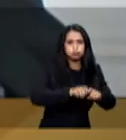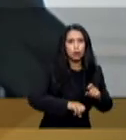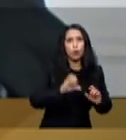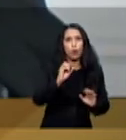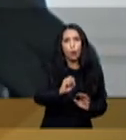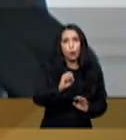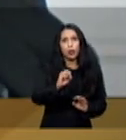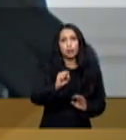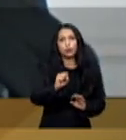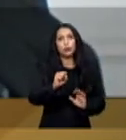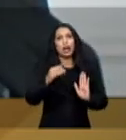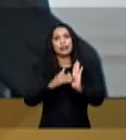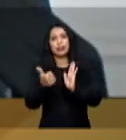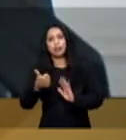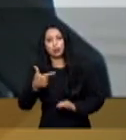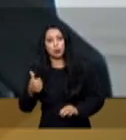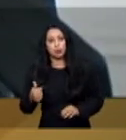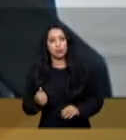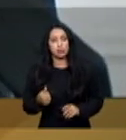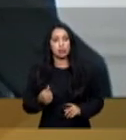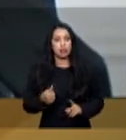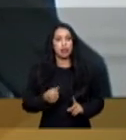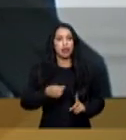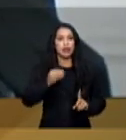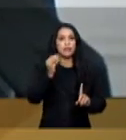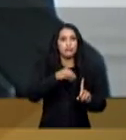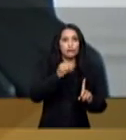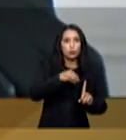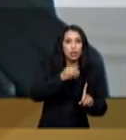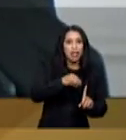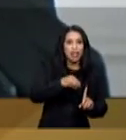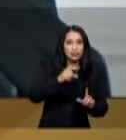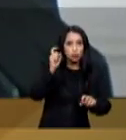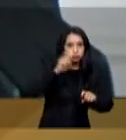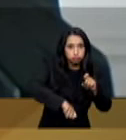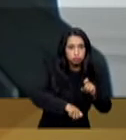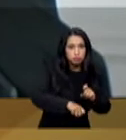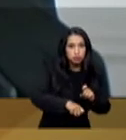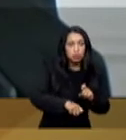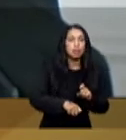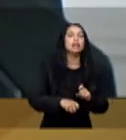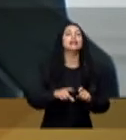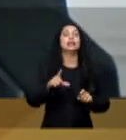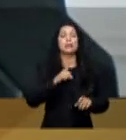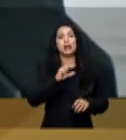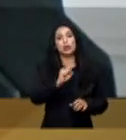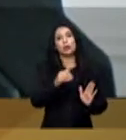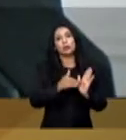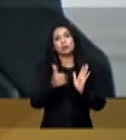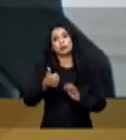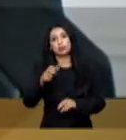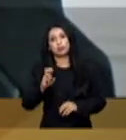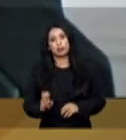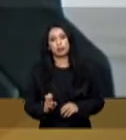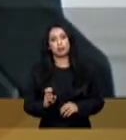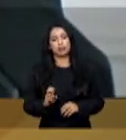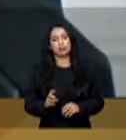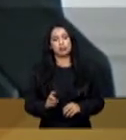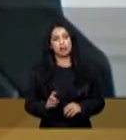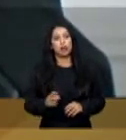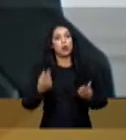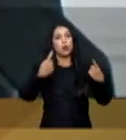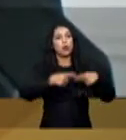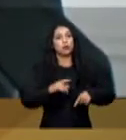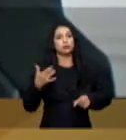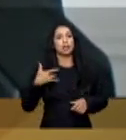O estupro de vulnerável, 8 a 15. Mesmo crimes contra a saúde pública, epidemia, 10 a